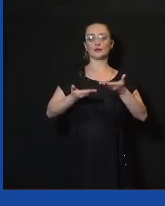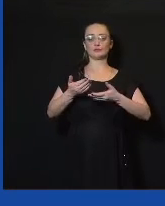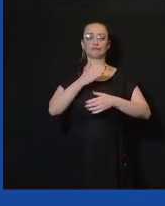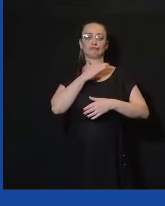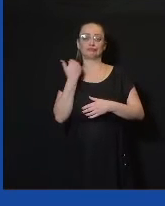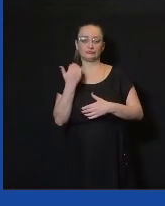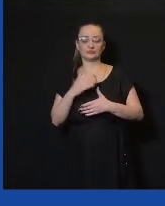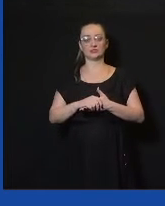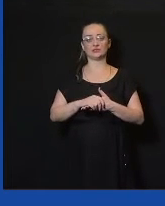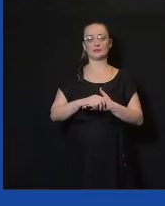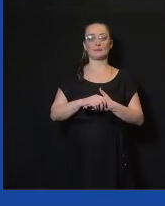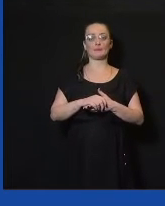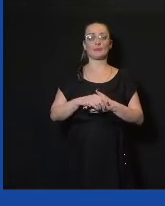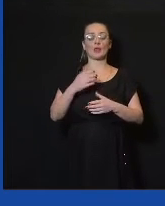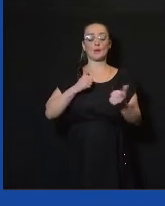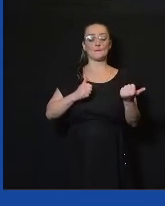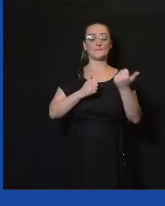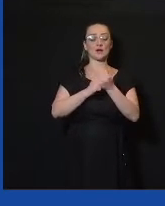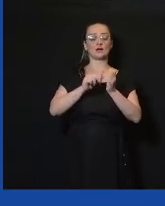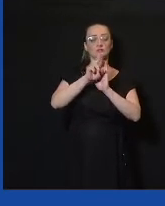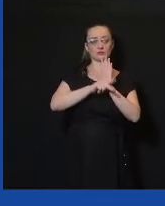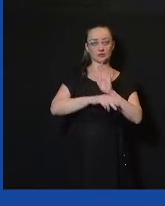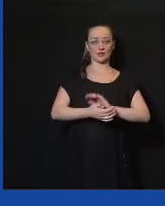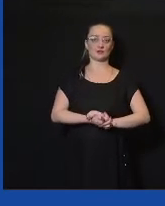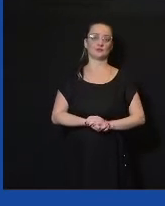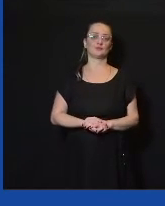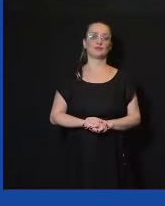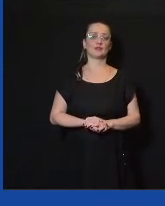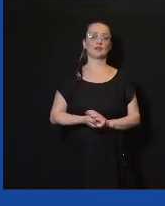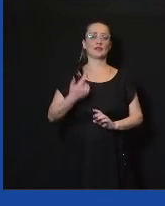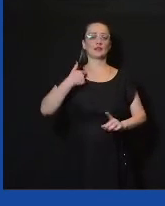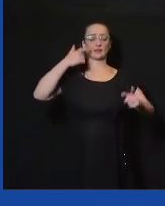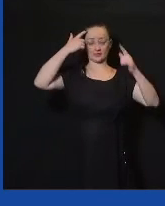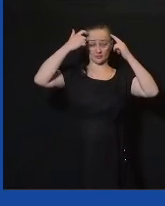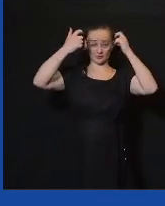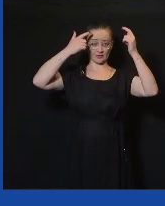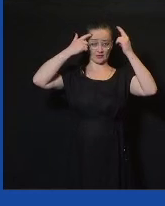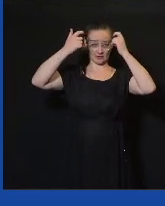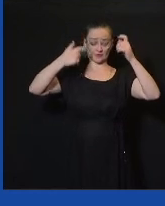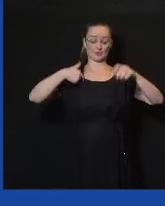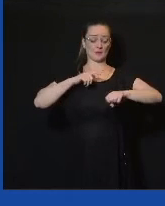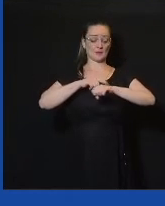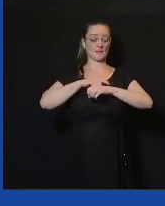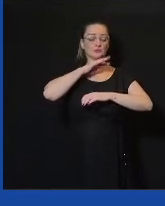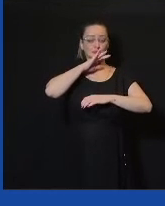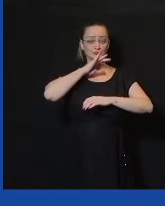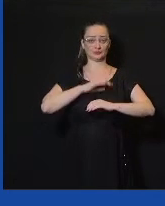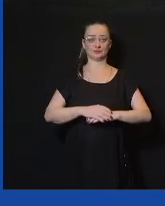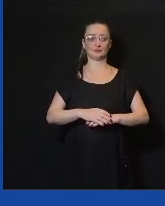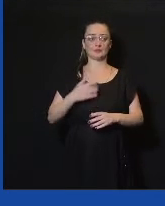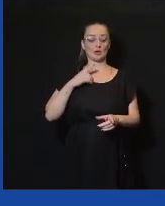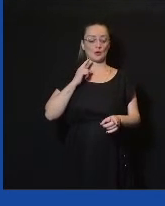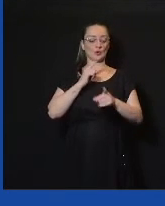de apoiar a diversidade, de ser criativo nos piores momentos para buscar soluções da tal fora